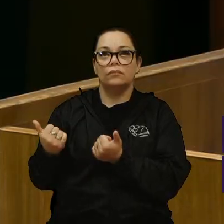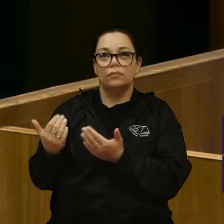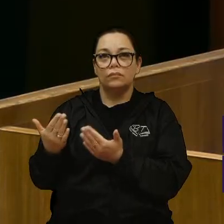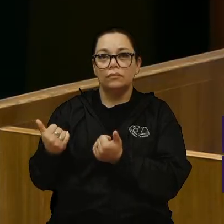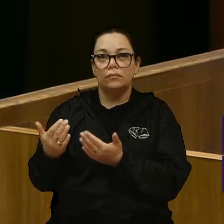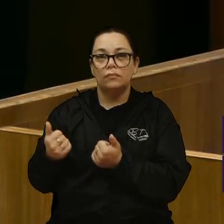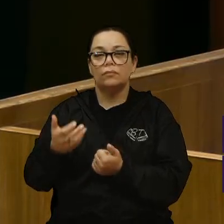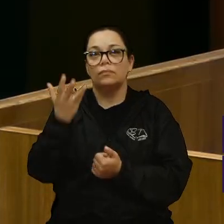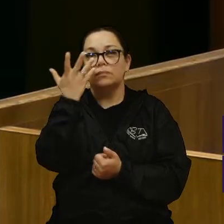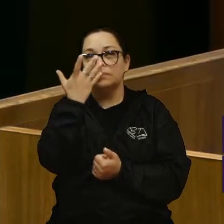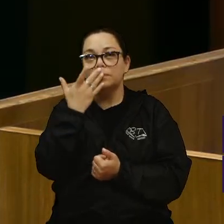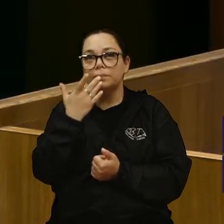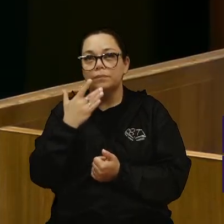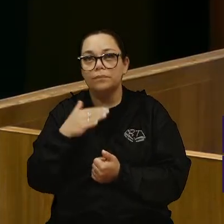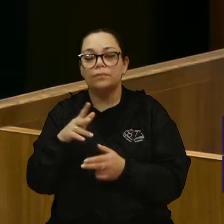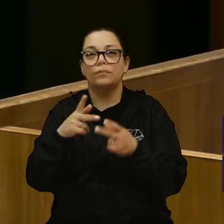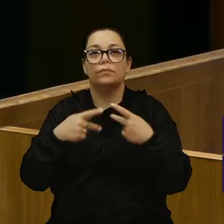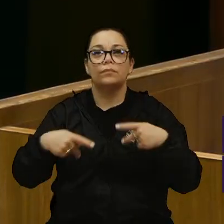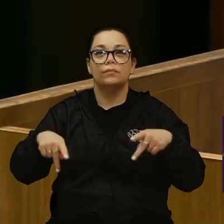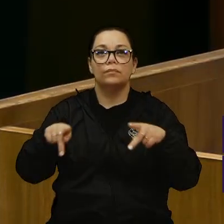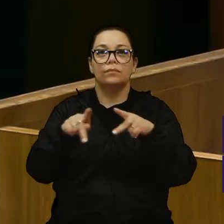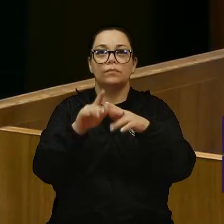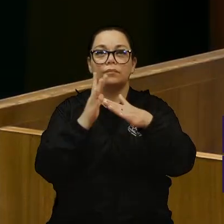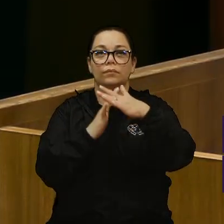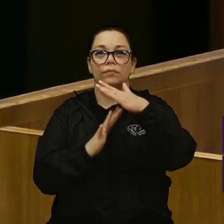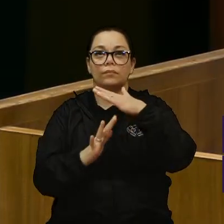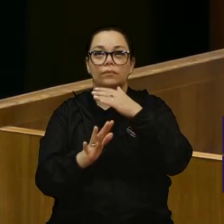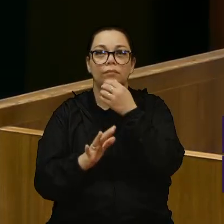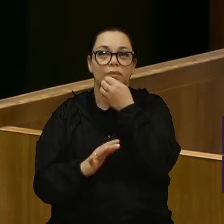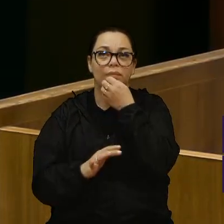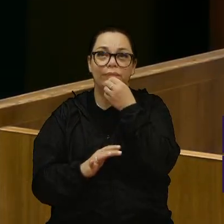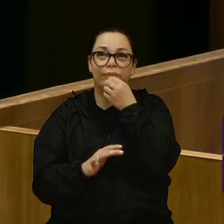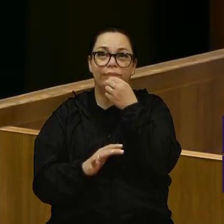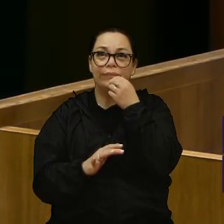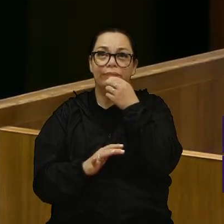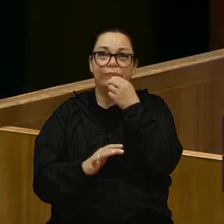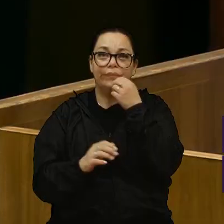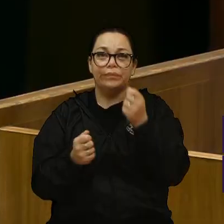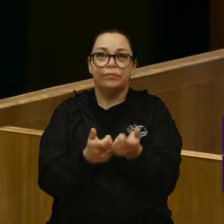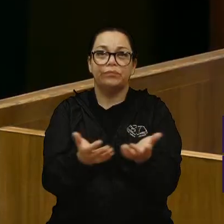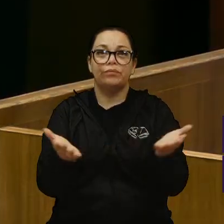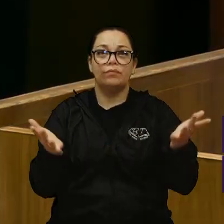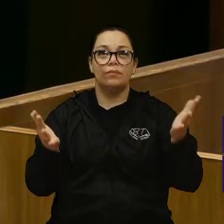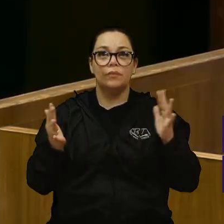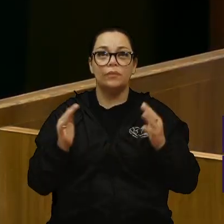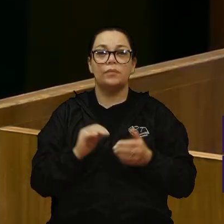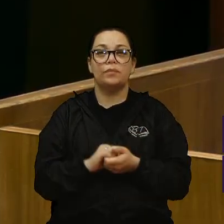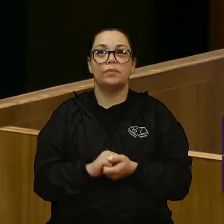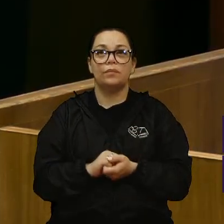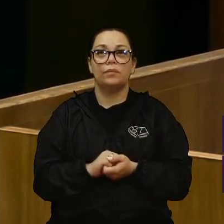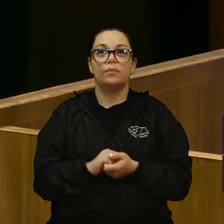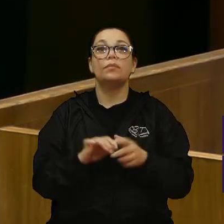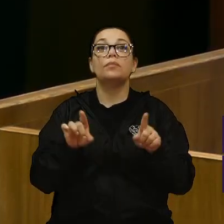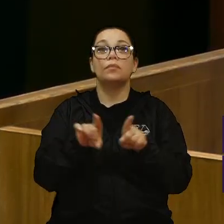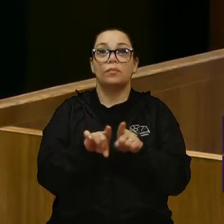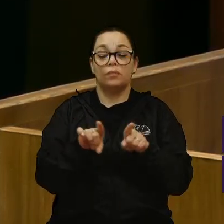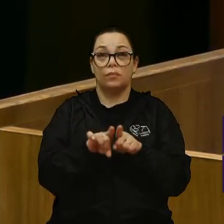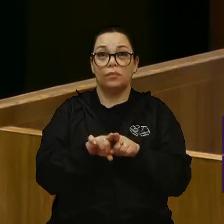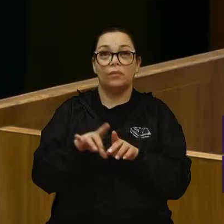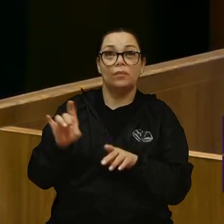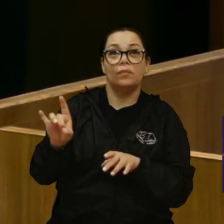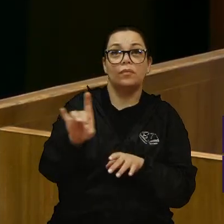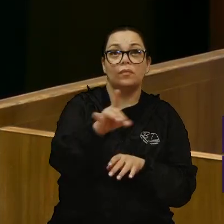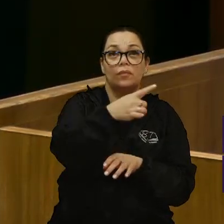para a infância, para a população migrante, para a questão ambiental. Também faz um chamado a cada um